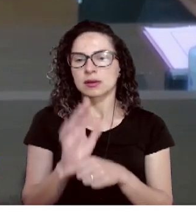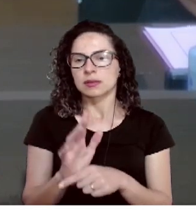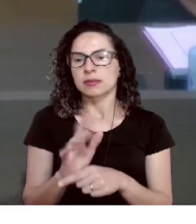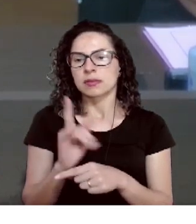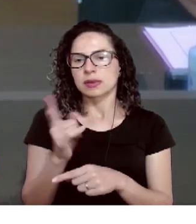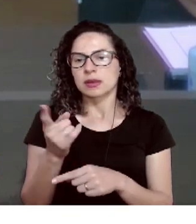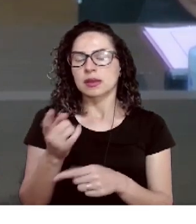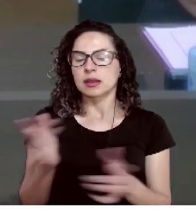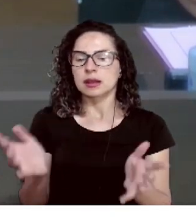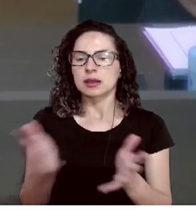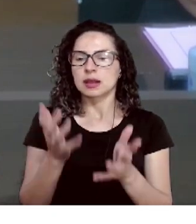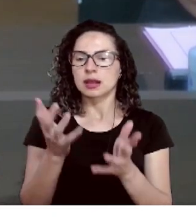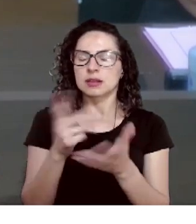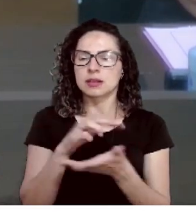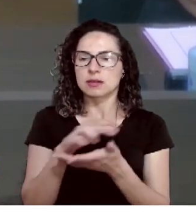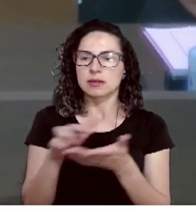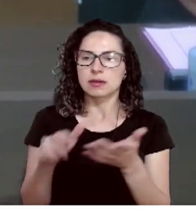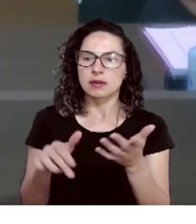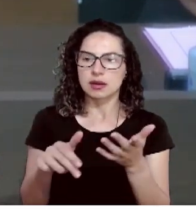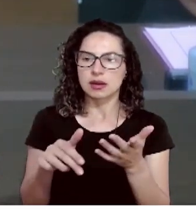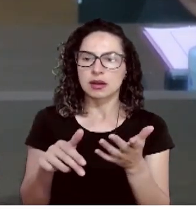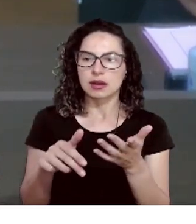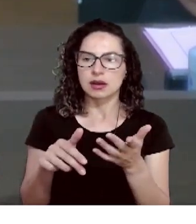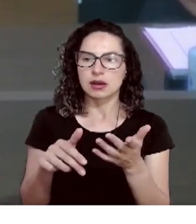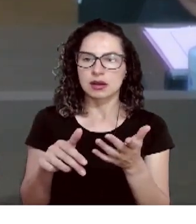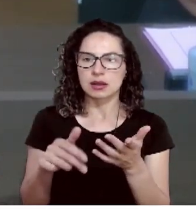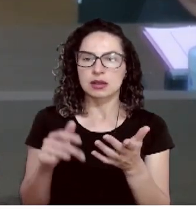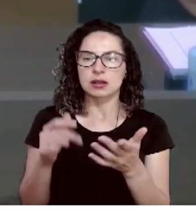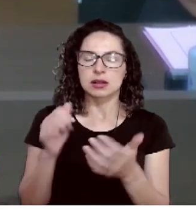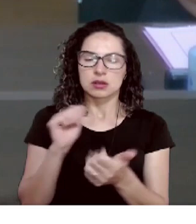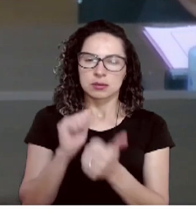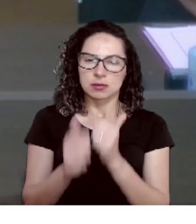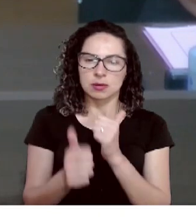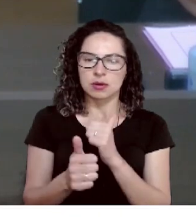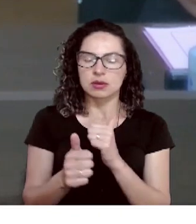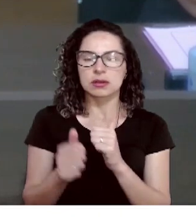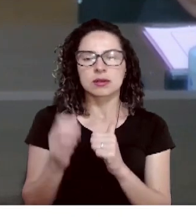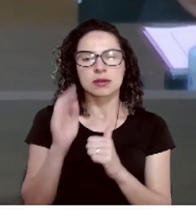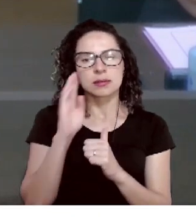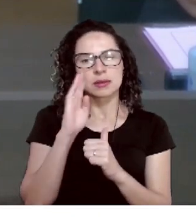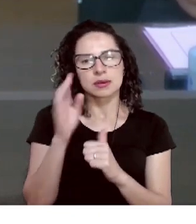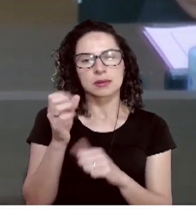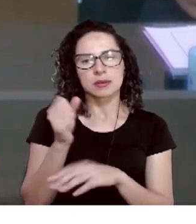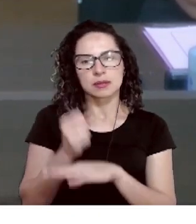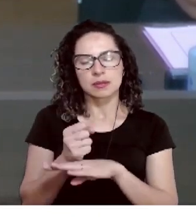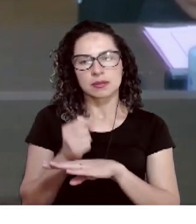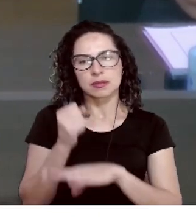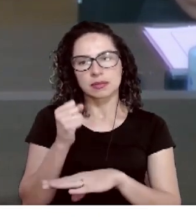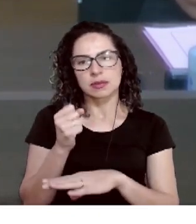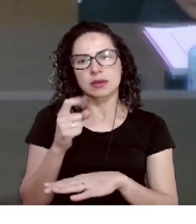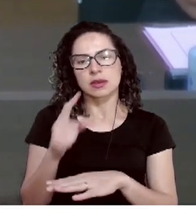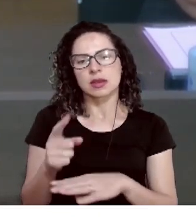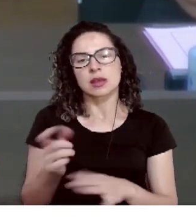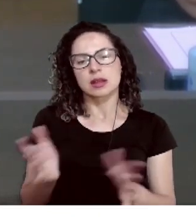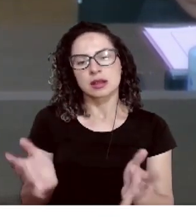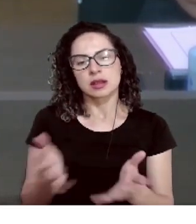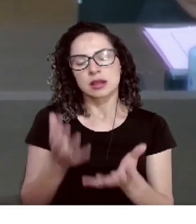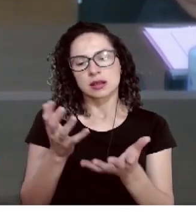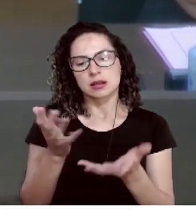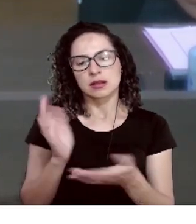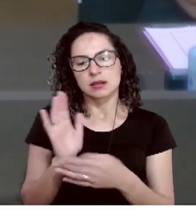de inúmeras agremiações esportivas, em especial a francana. Patrocinador e colaborador da